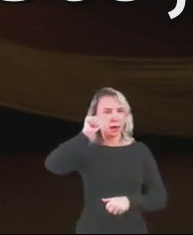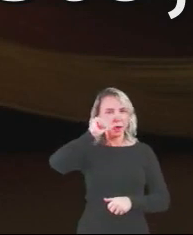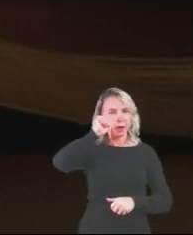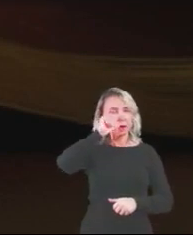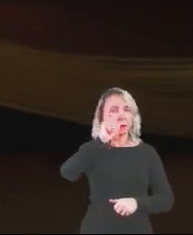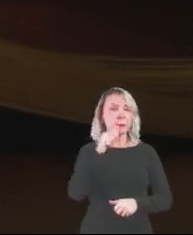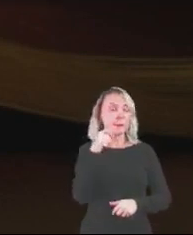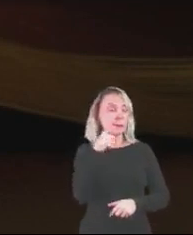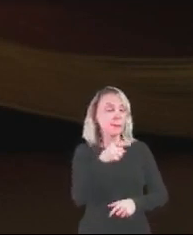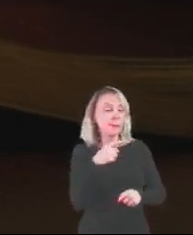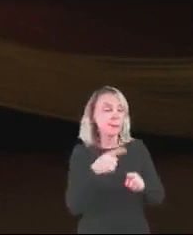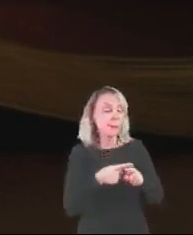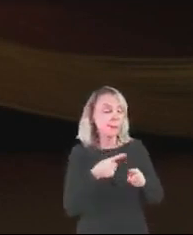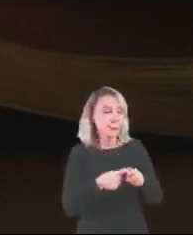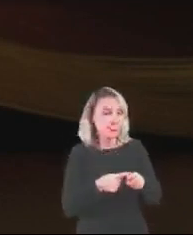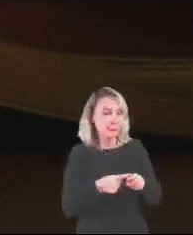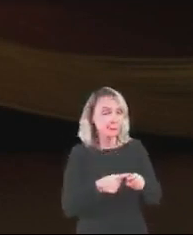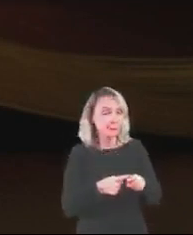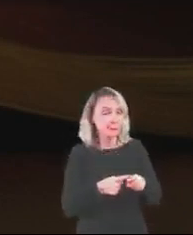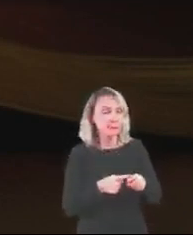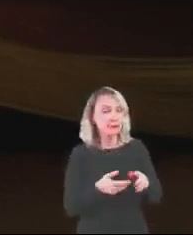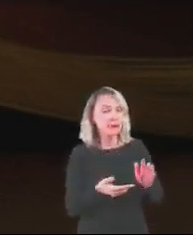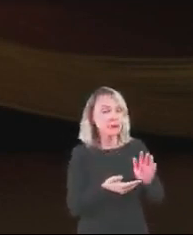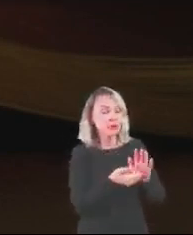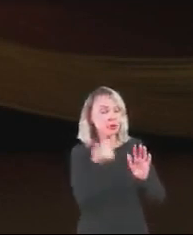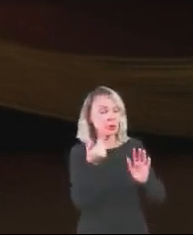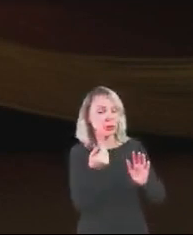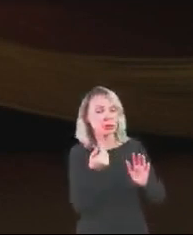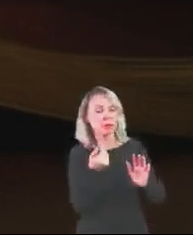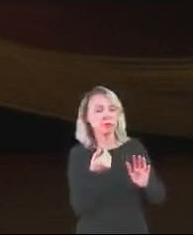porque tirado é da vossa boca,